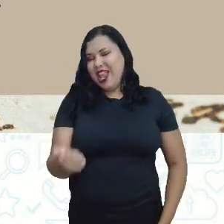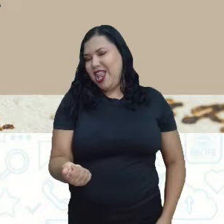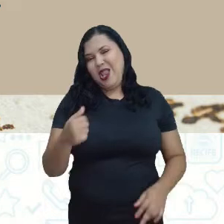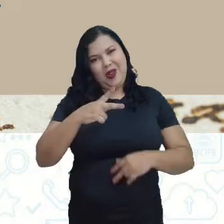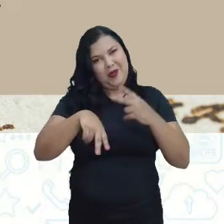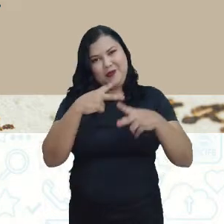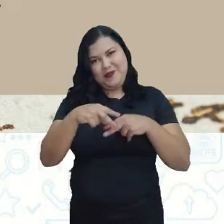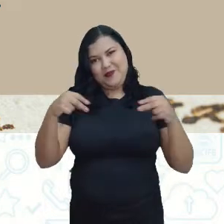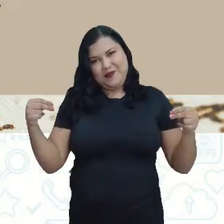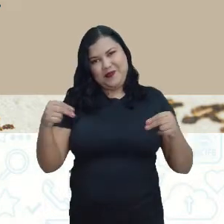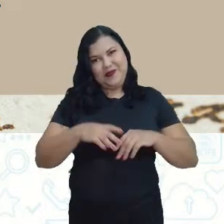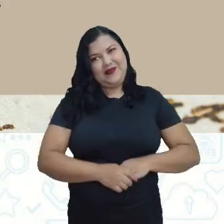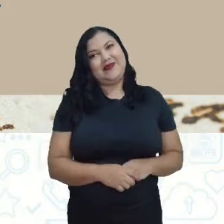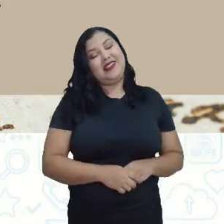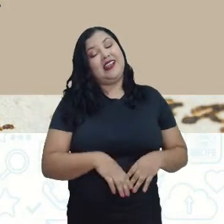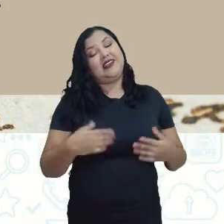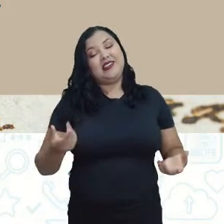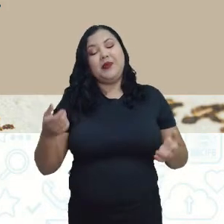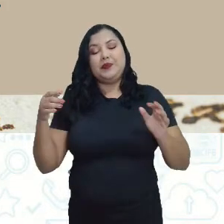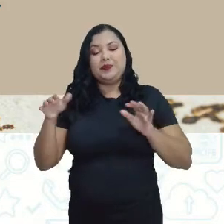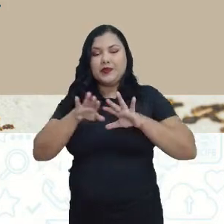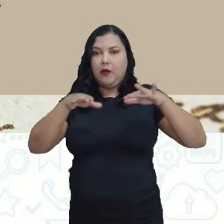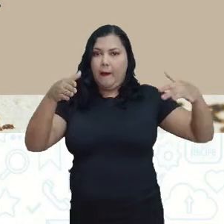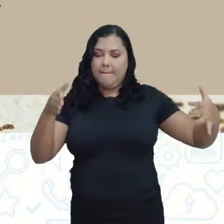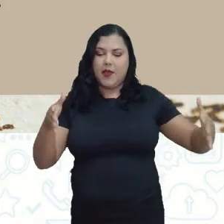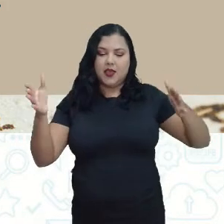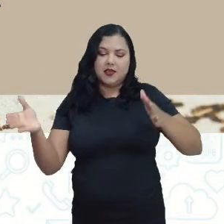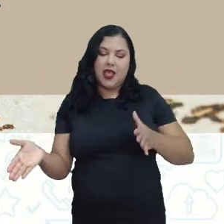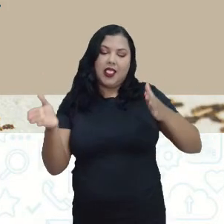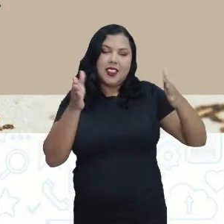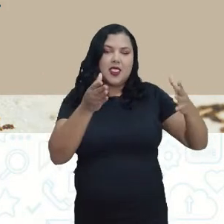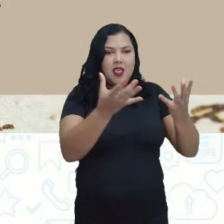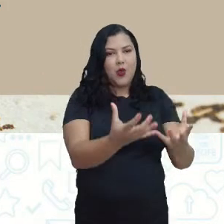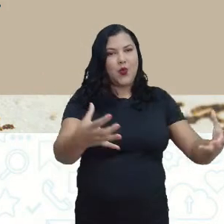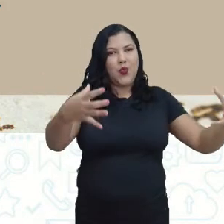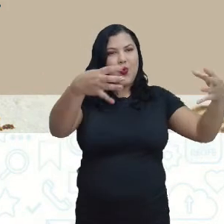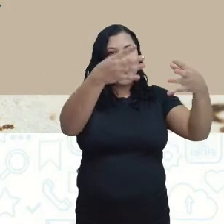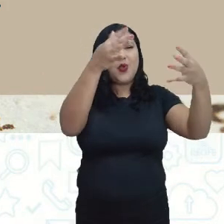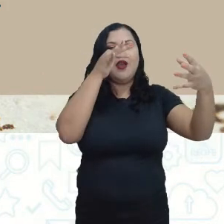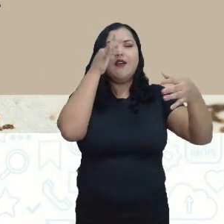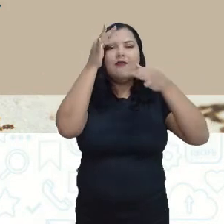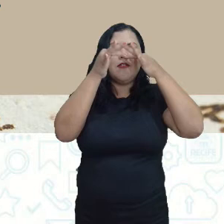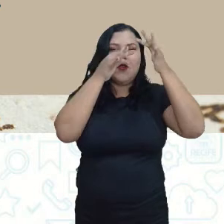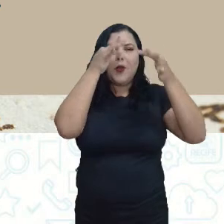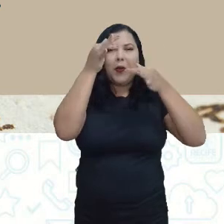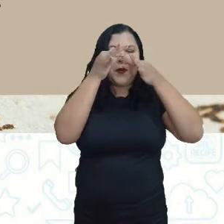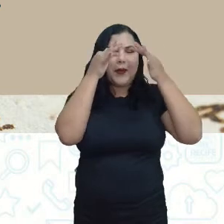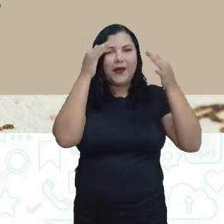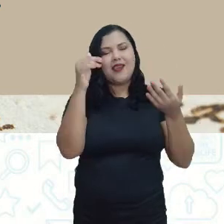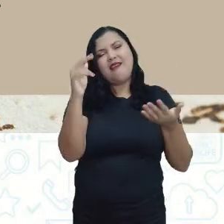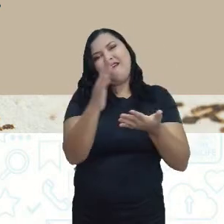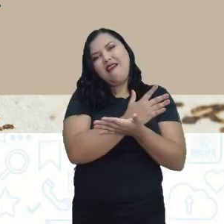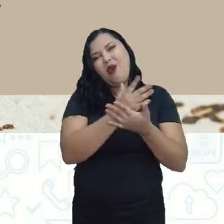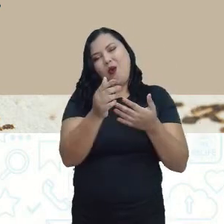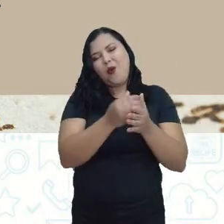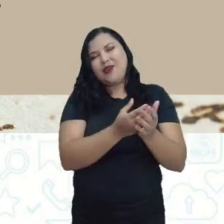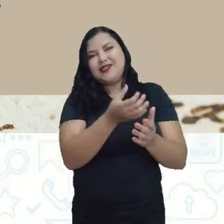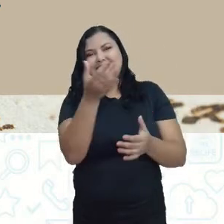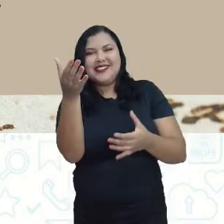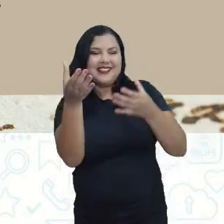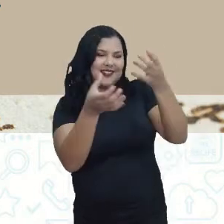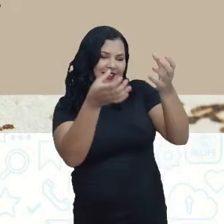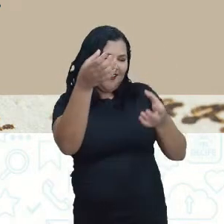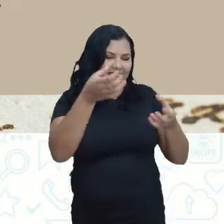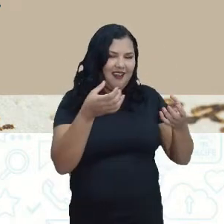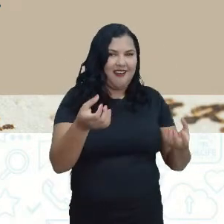todos. Sobre a mesa havia também um ramo de rosas, uma planta e algumas petúnias. E